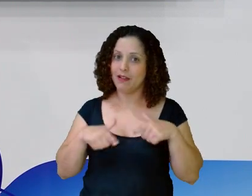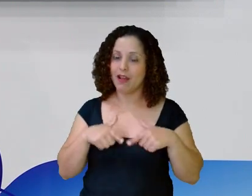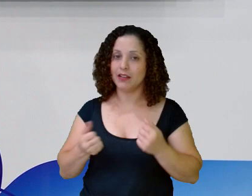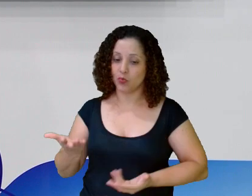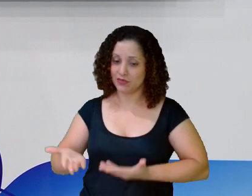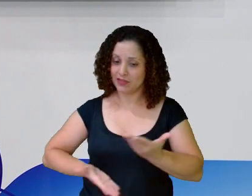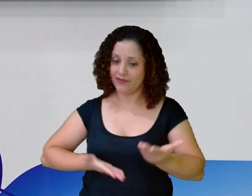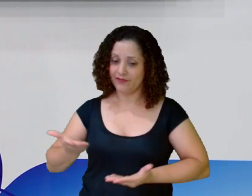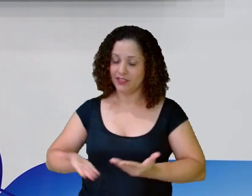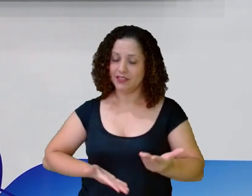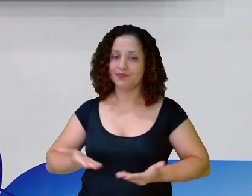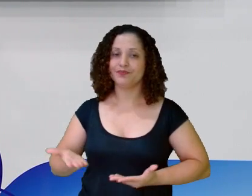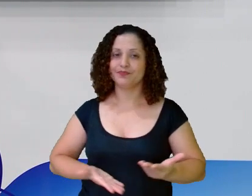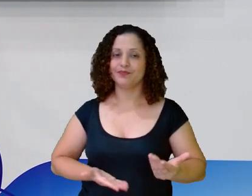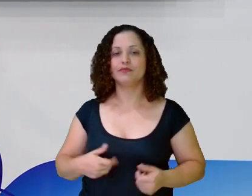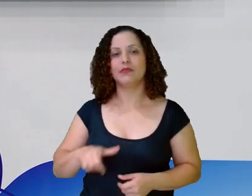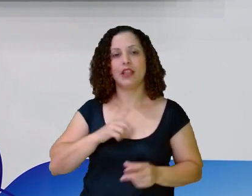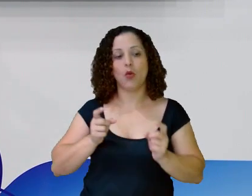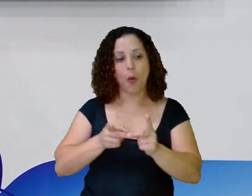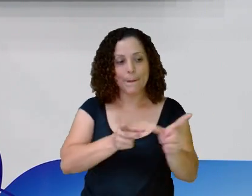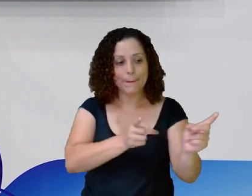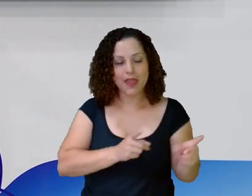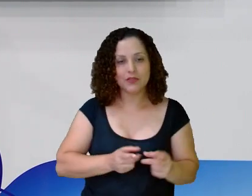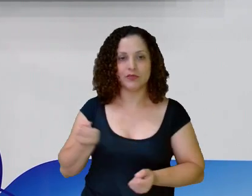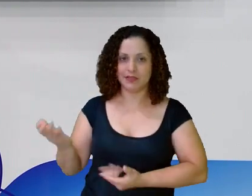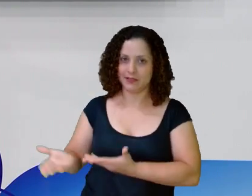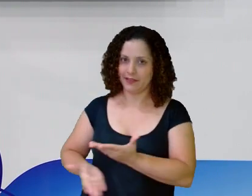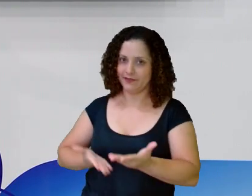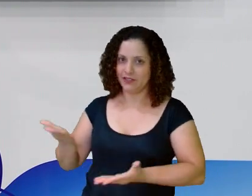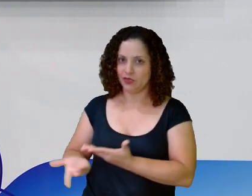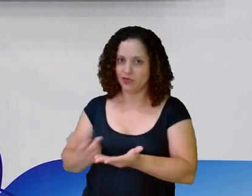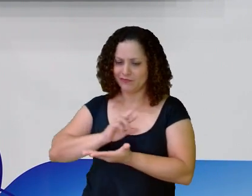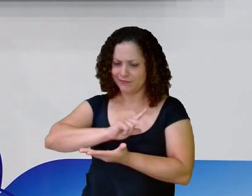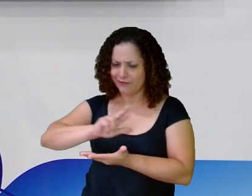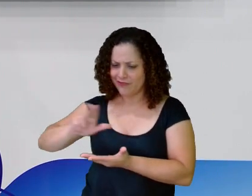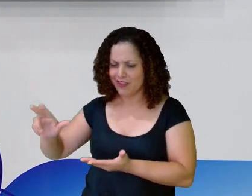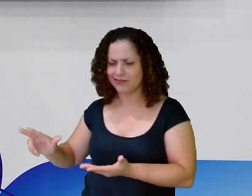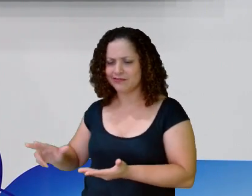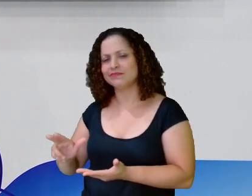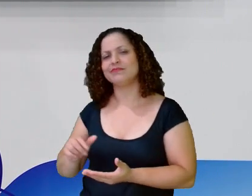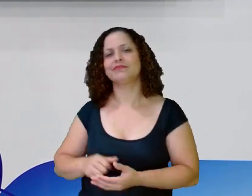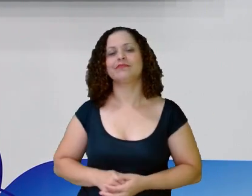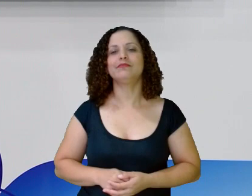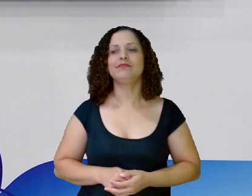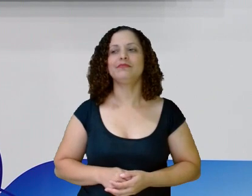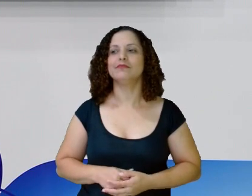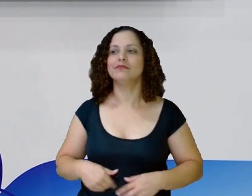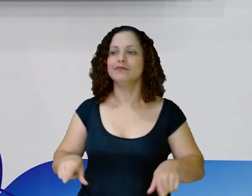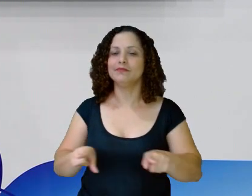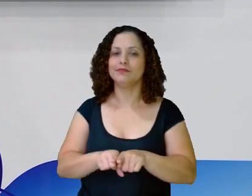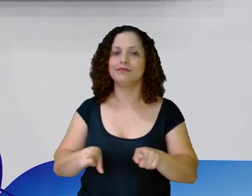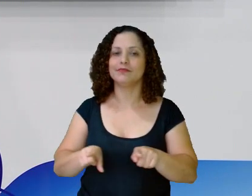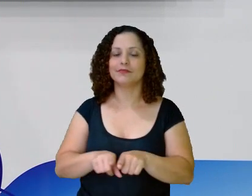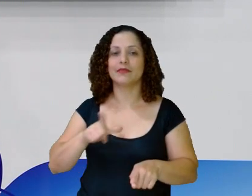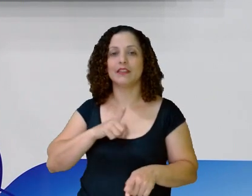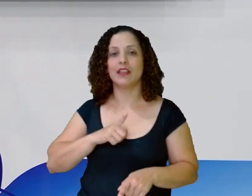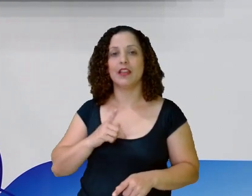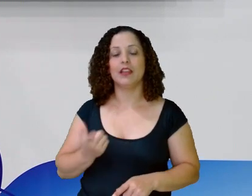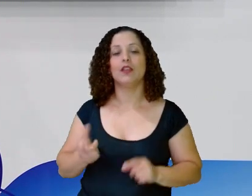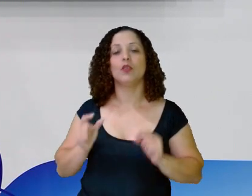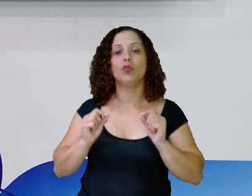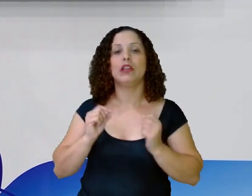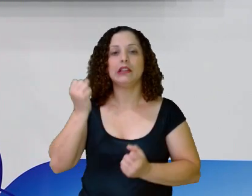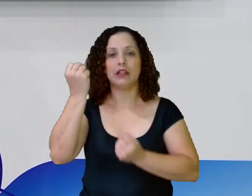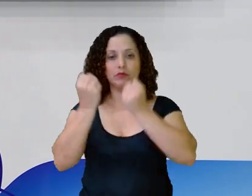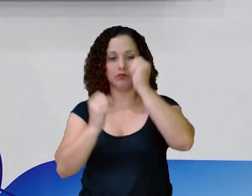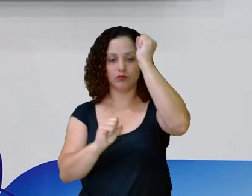Nós temos o comércio, nós temos serviços, e esses serviços são variados. E, além disso, nós temos indústrias também